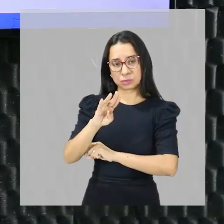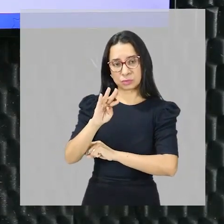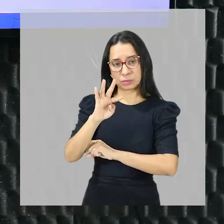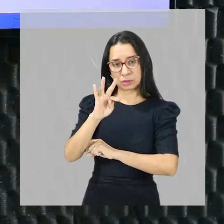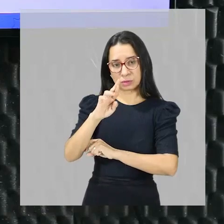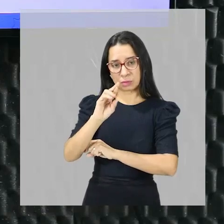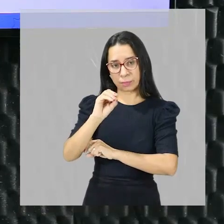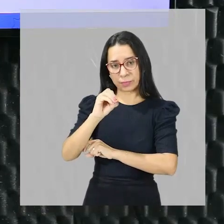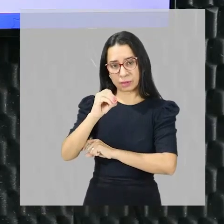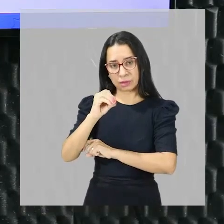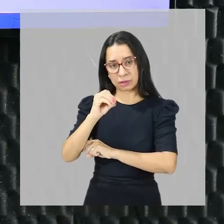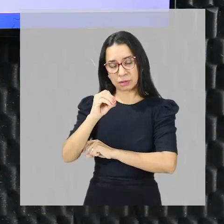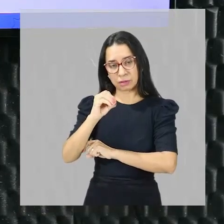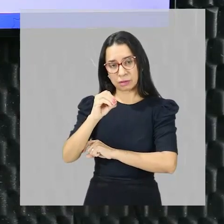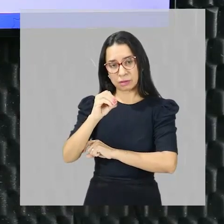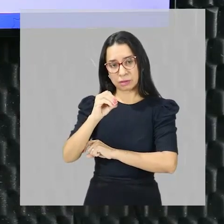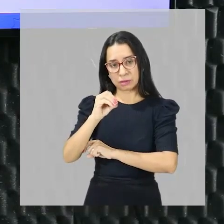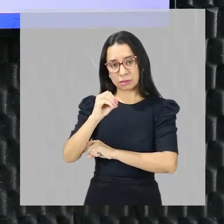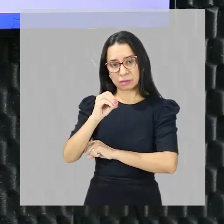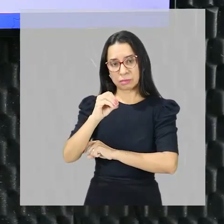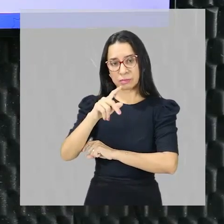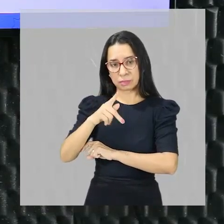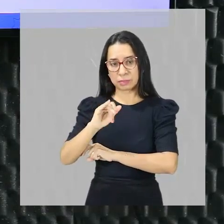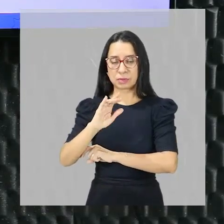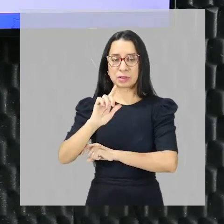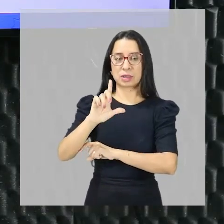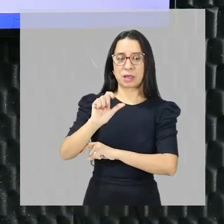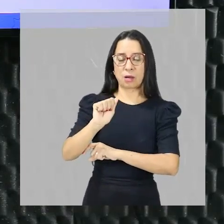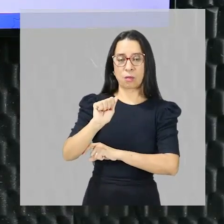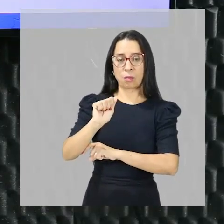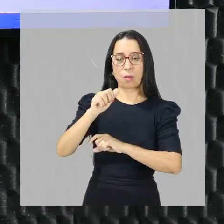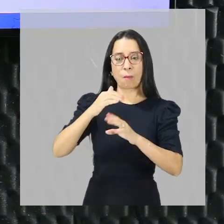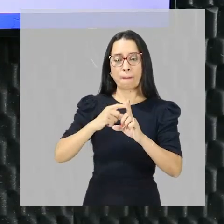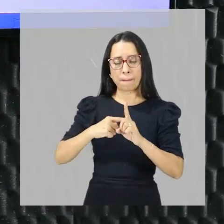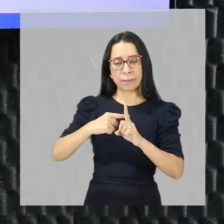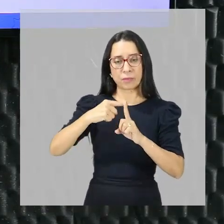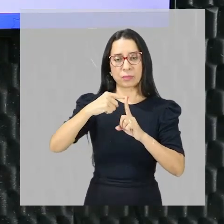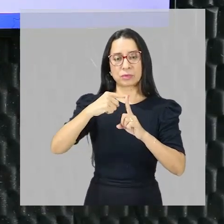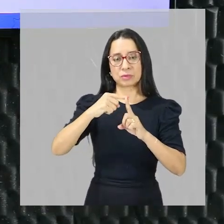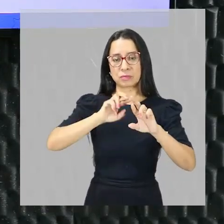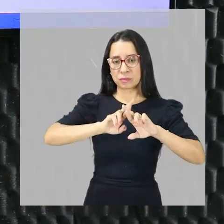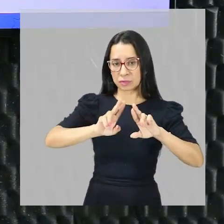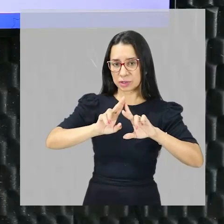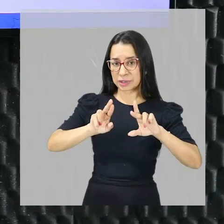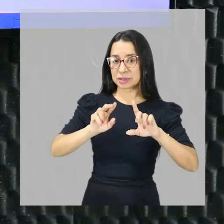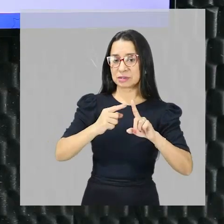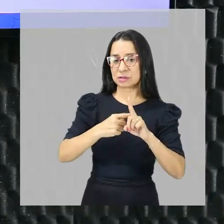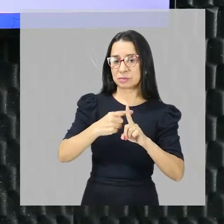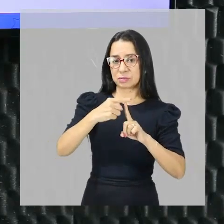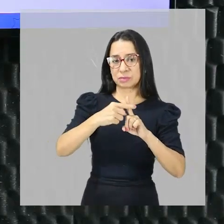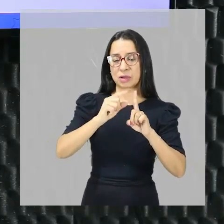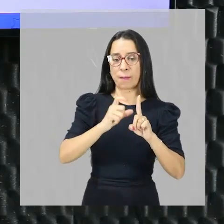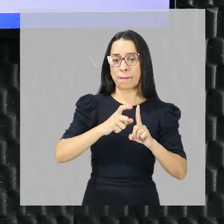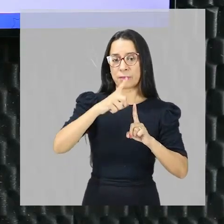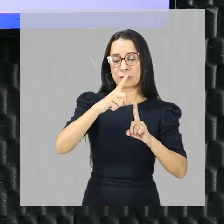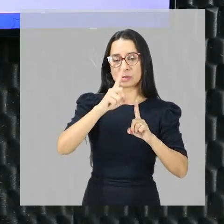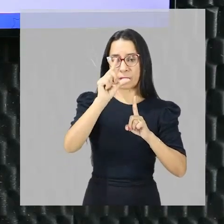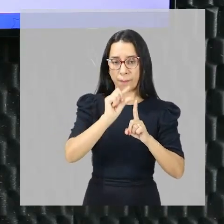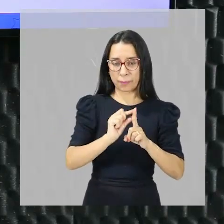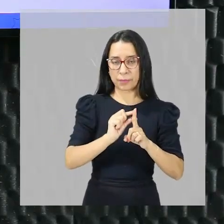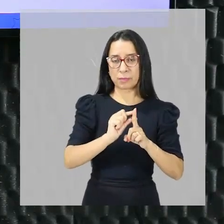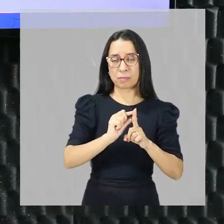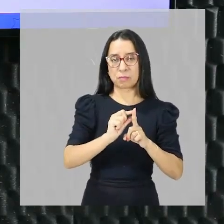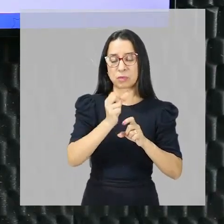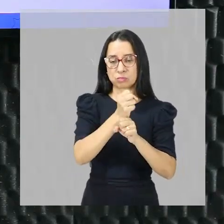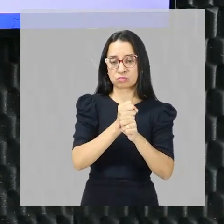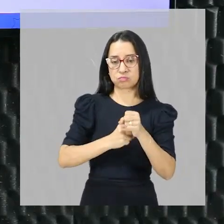subtropical que tem ali como característica marcante maior amplitude térmica, variação entre a temperatura máxima e mínima durante